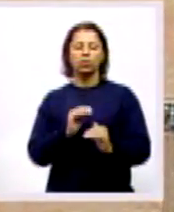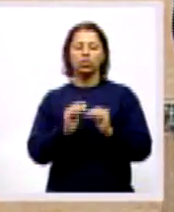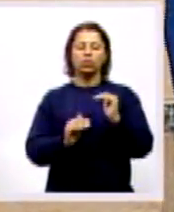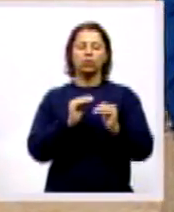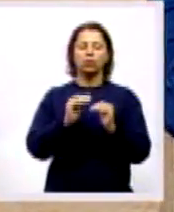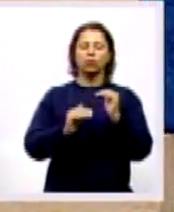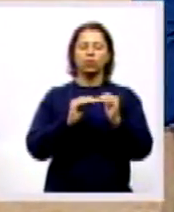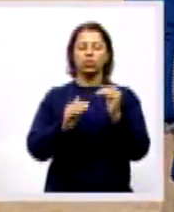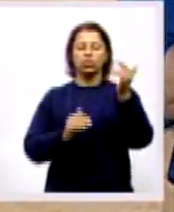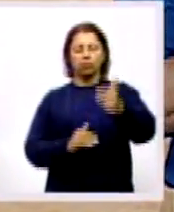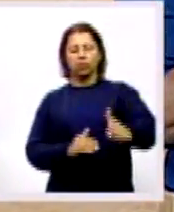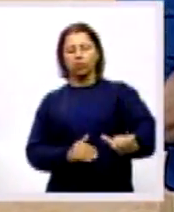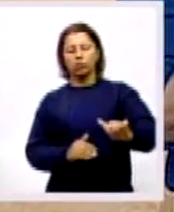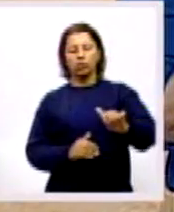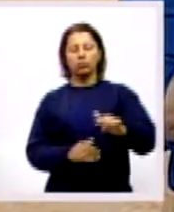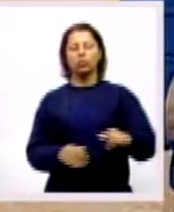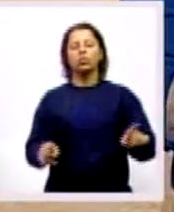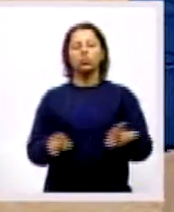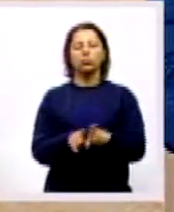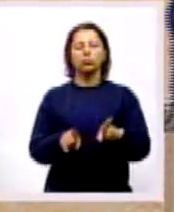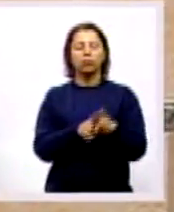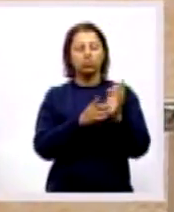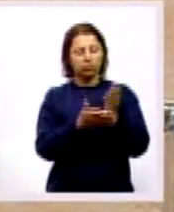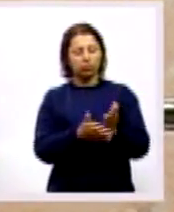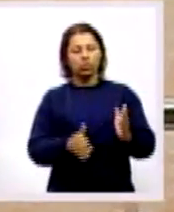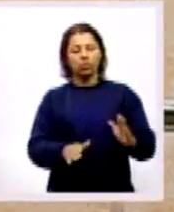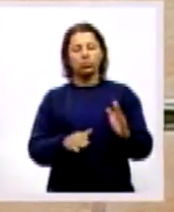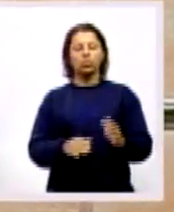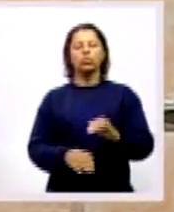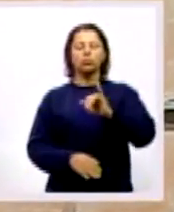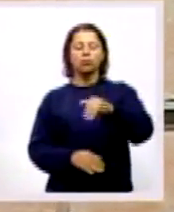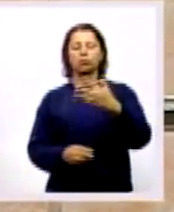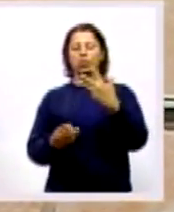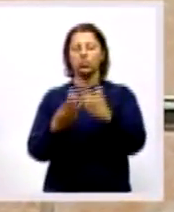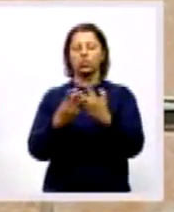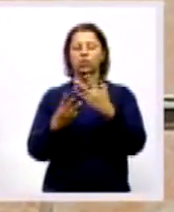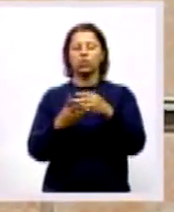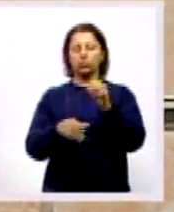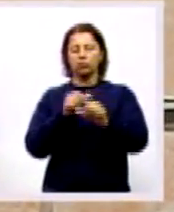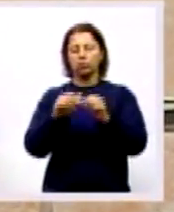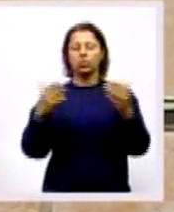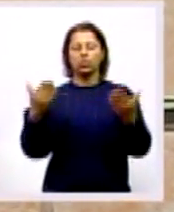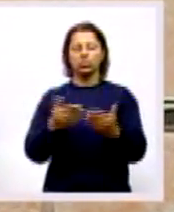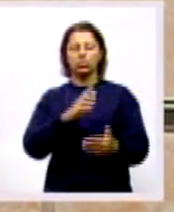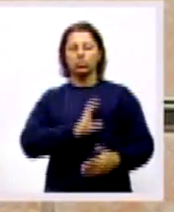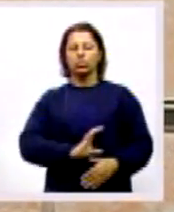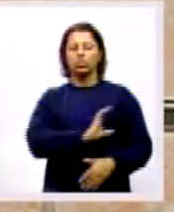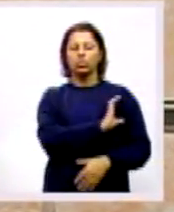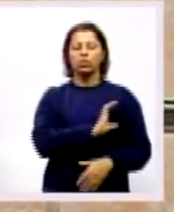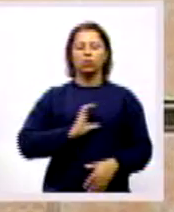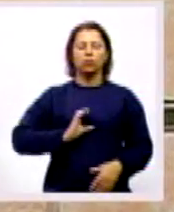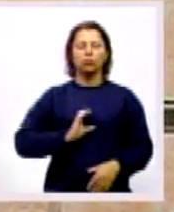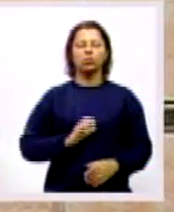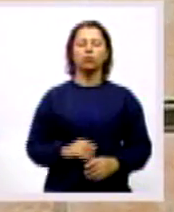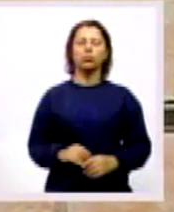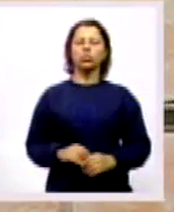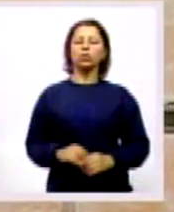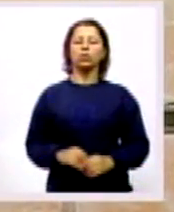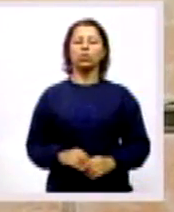de continuidade e ruptura ao mesmo tempo, do judaísmo que se torna agora revestido de uma